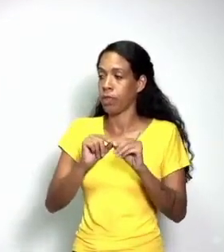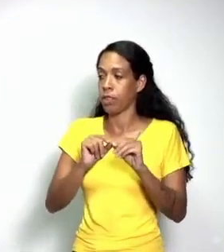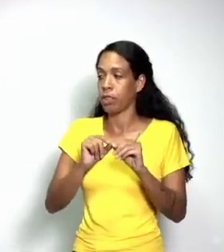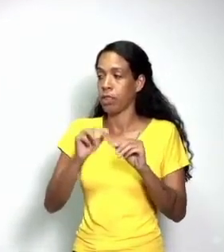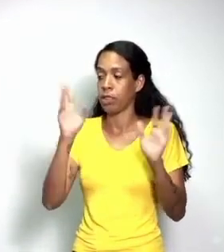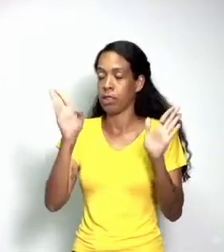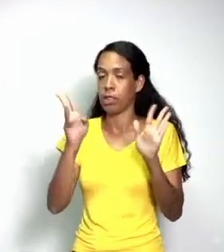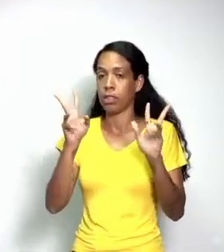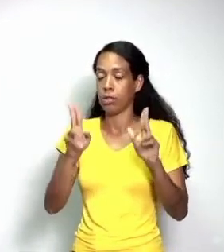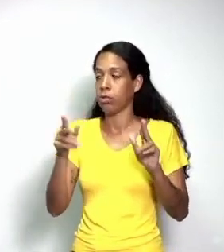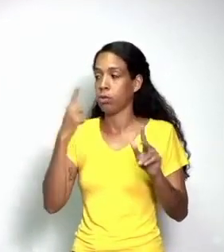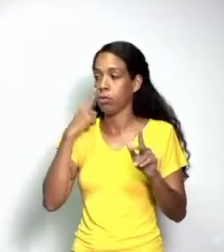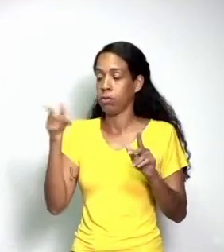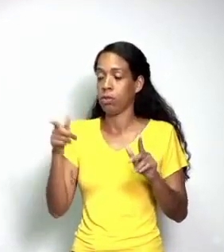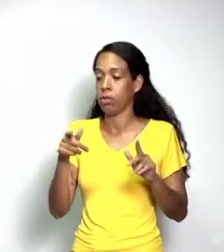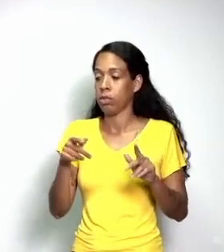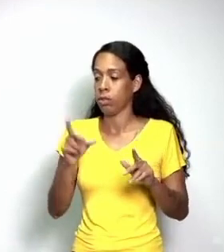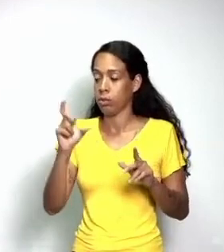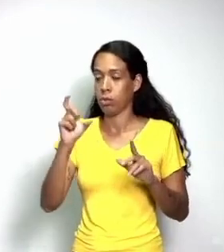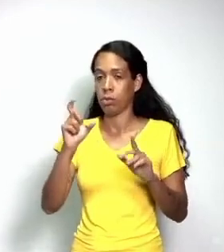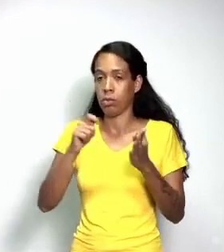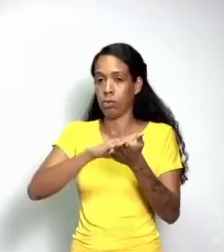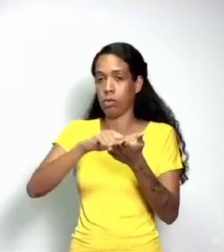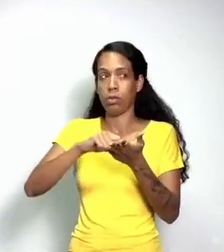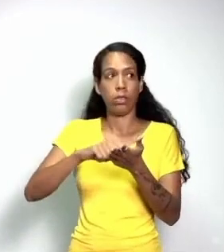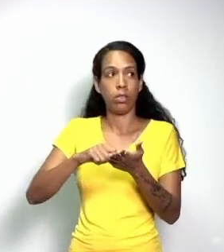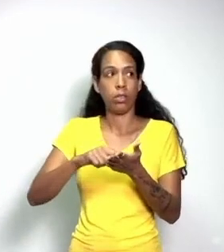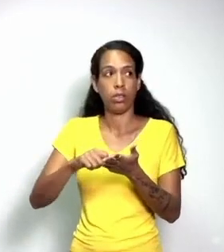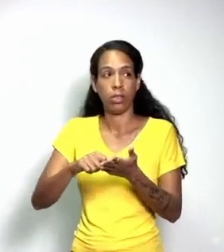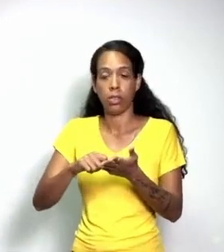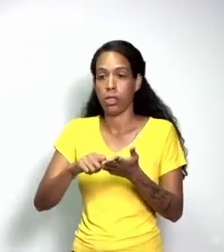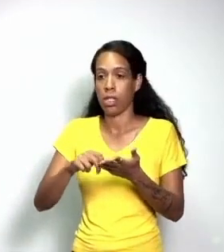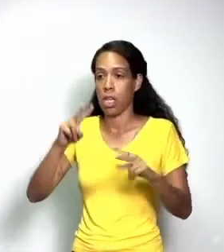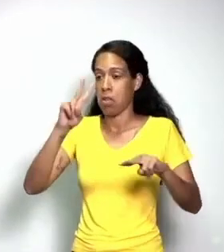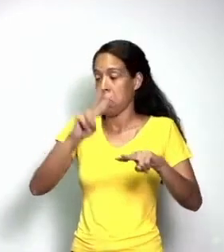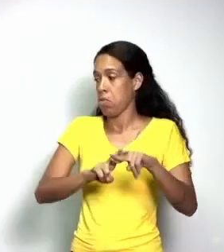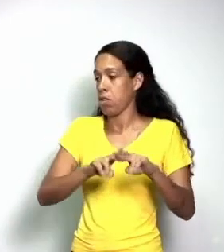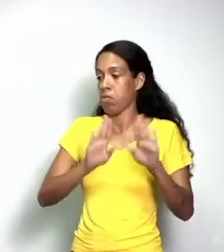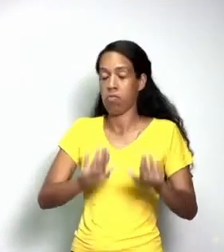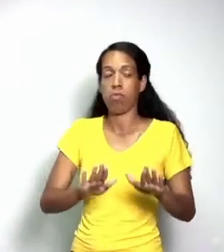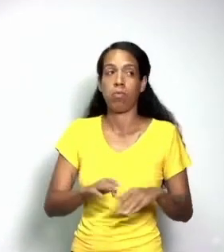anotação do cartão. Ela é uma caneta permanente.